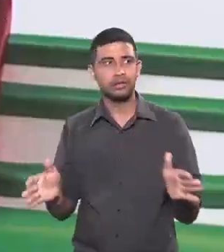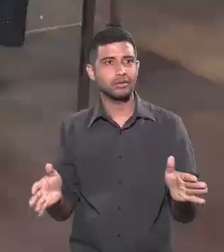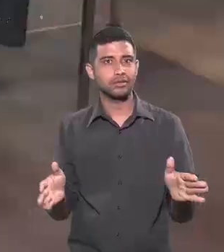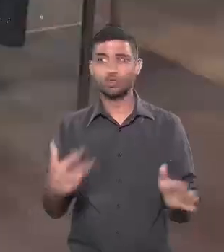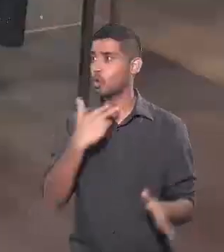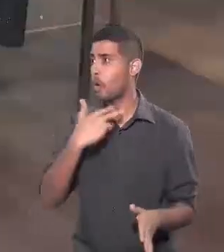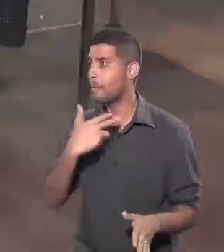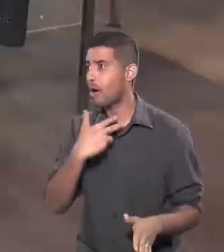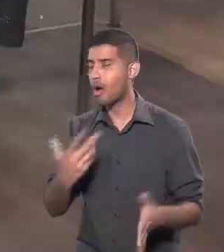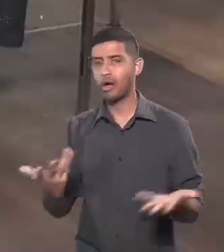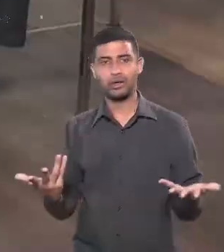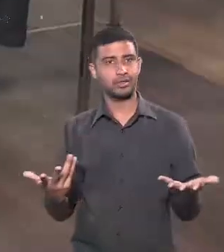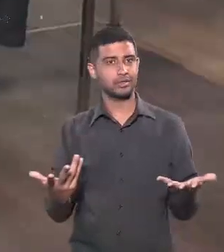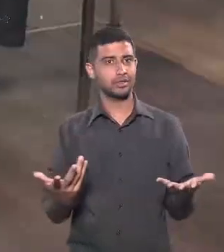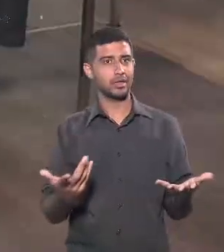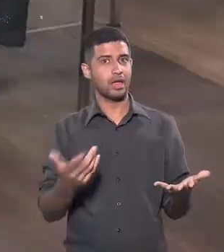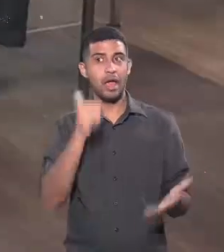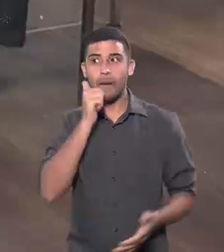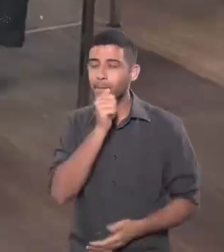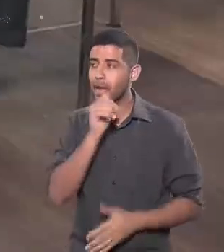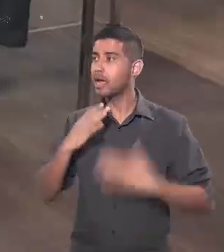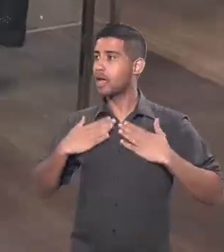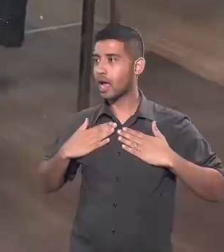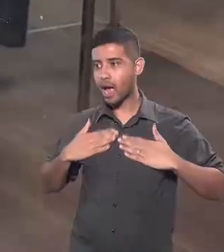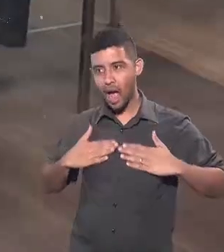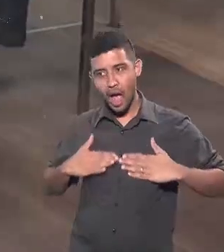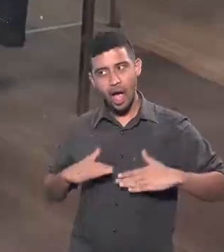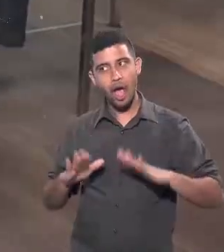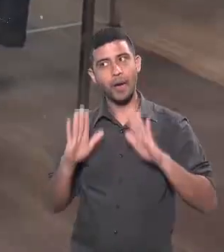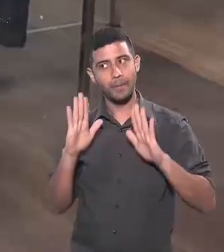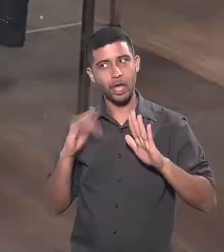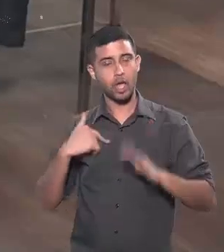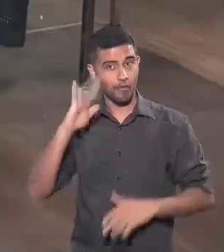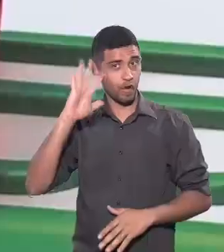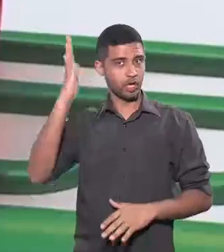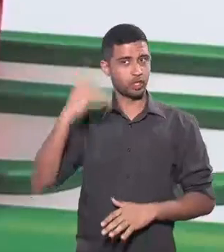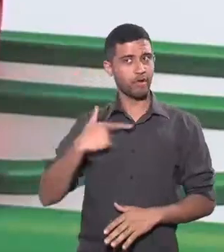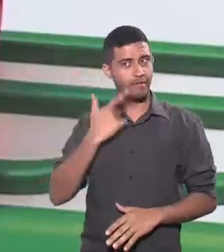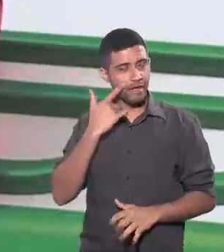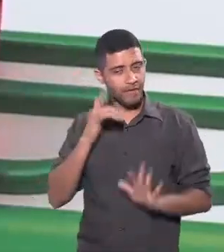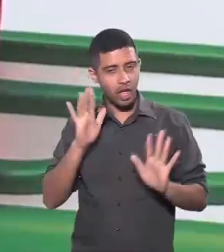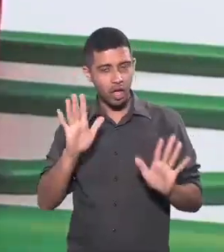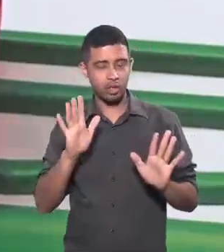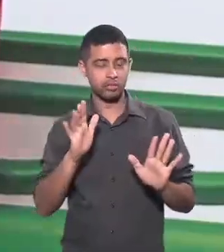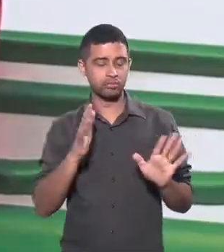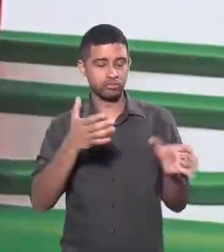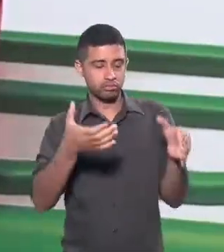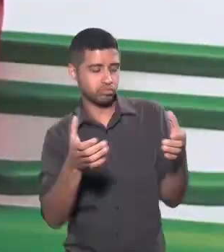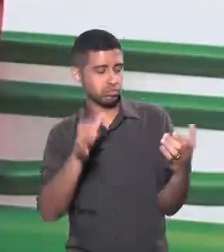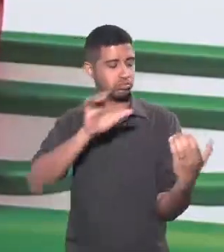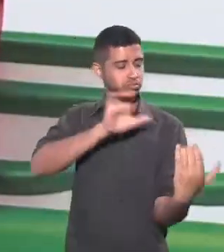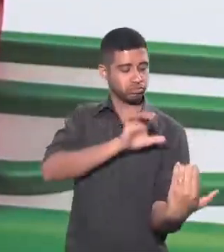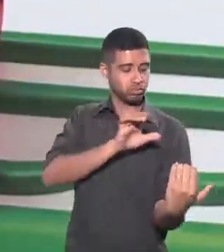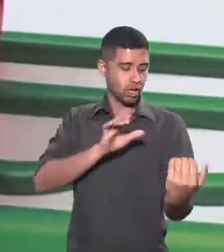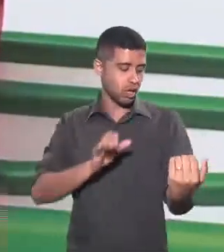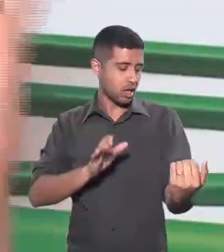exatamente calma, o que você não deve fazer. Eu falei, mãe, calma que eu vou resolver. E aí virei, fiz a manobra e ele